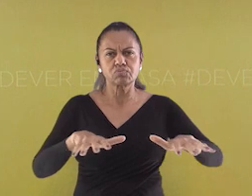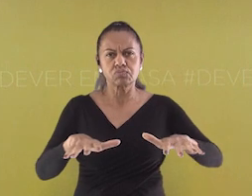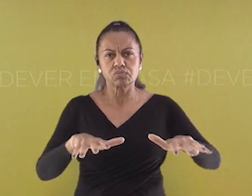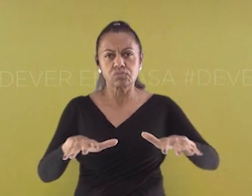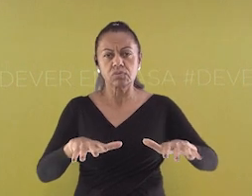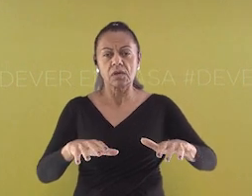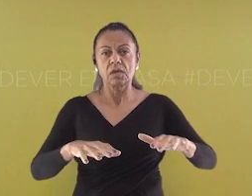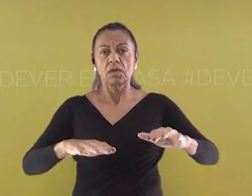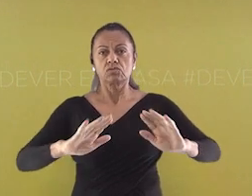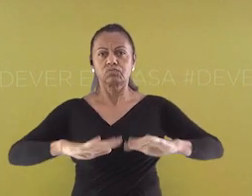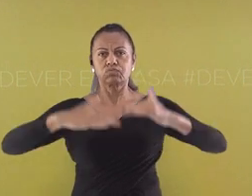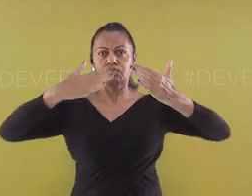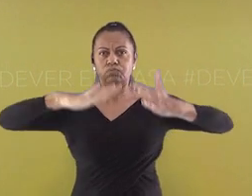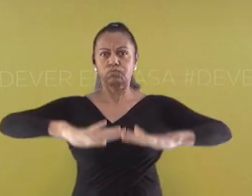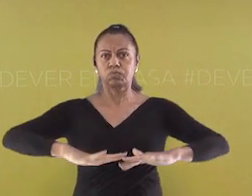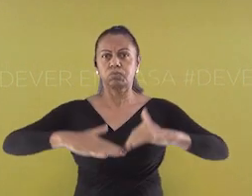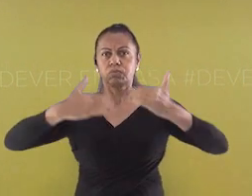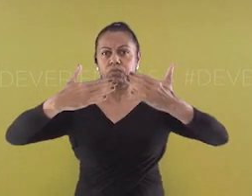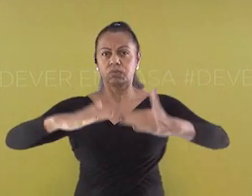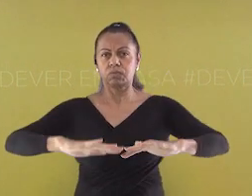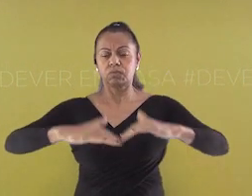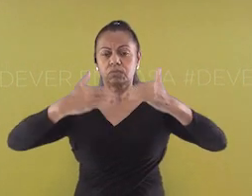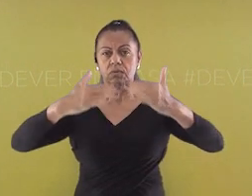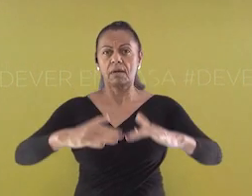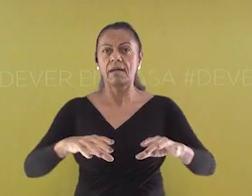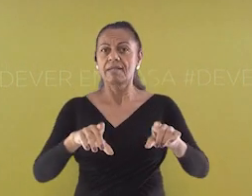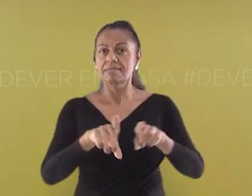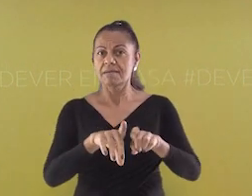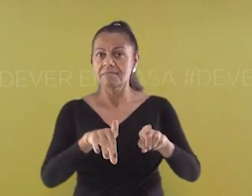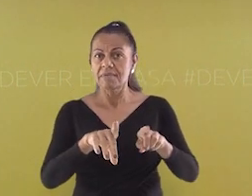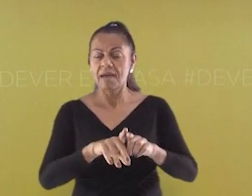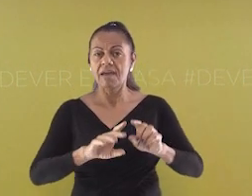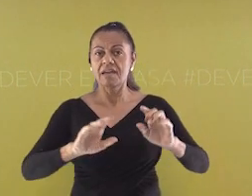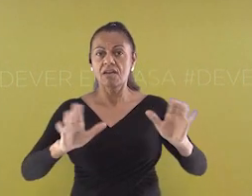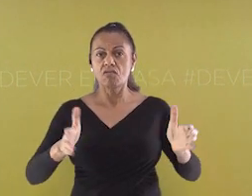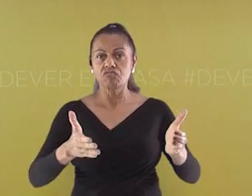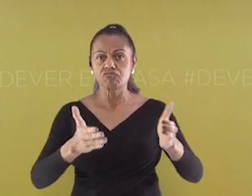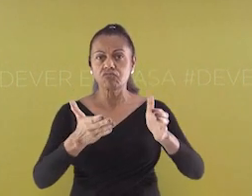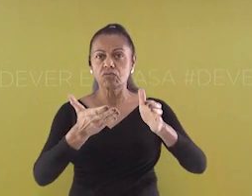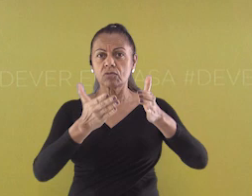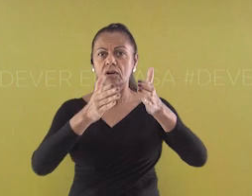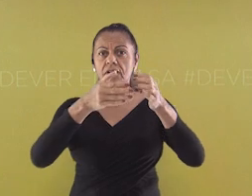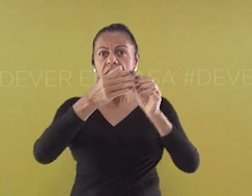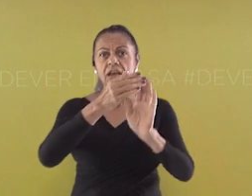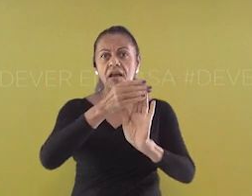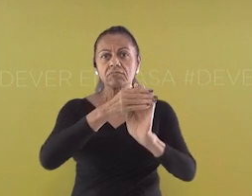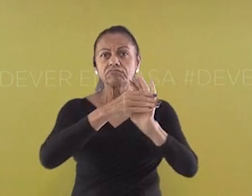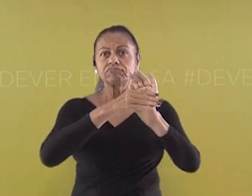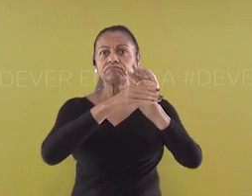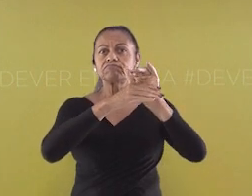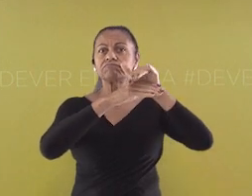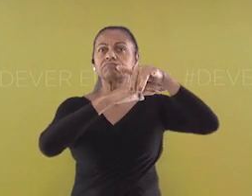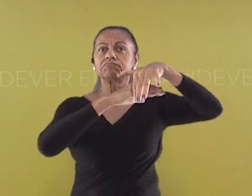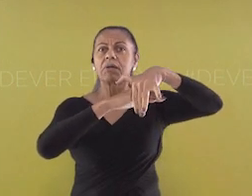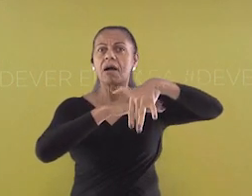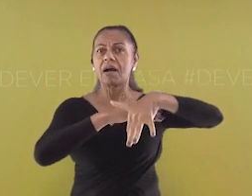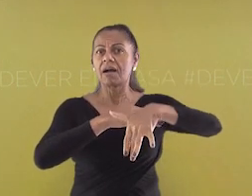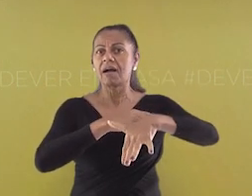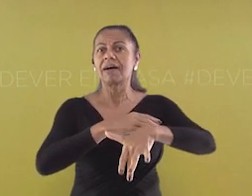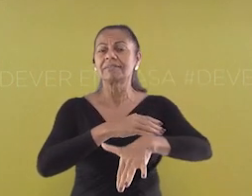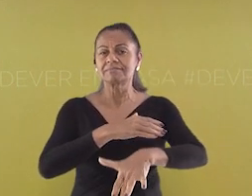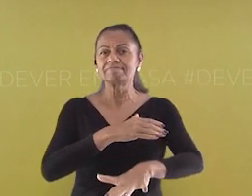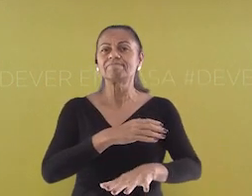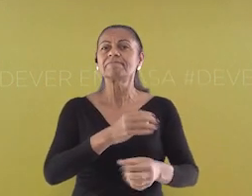e geraram um enorme vulcanismo. Estes fenômenos, somados, alteram